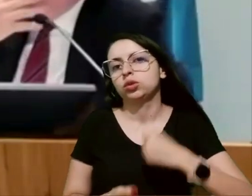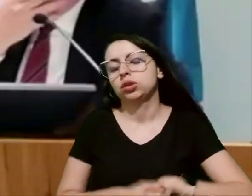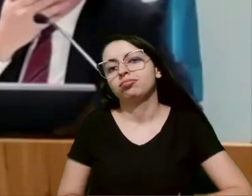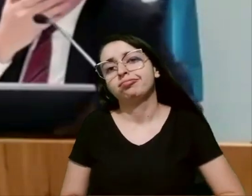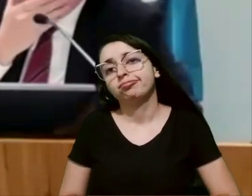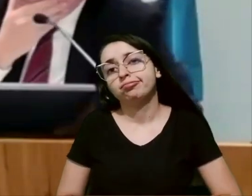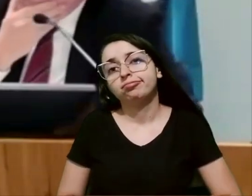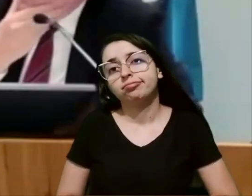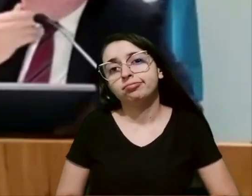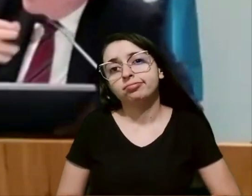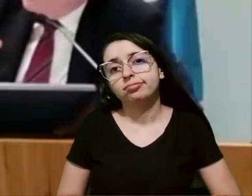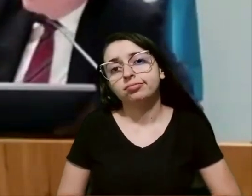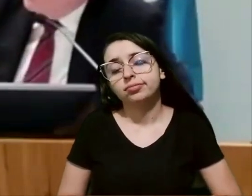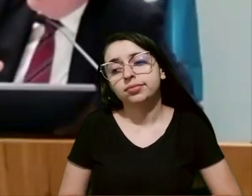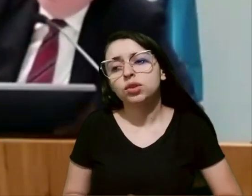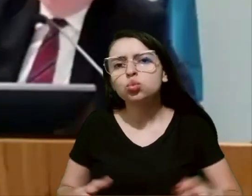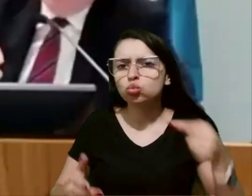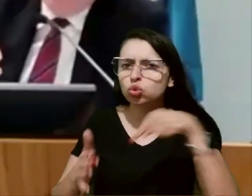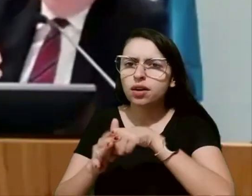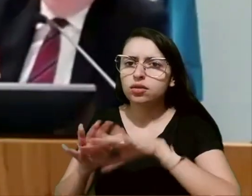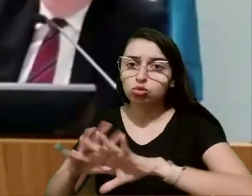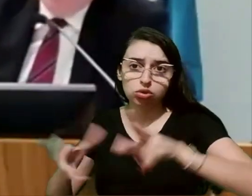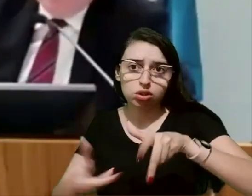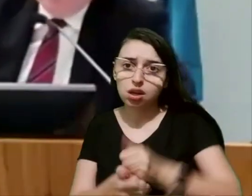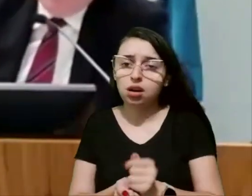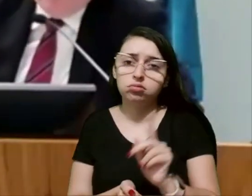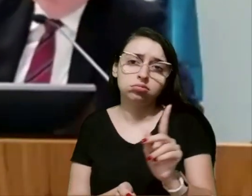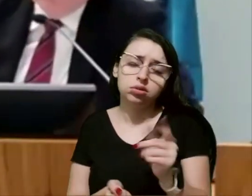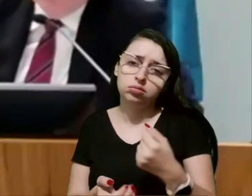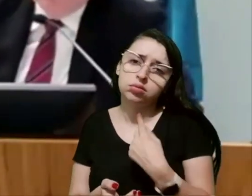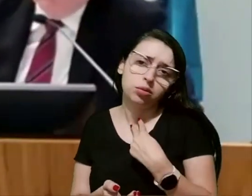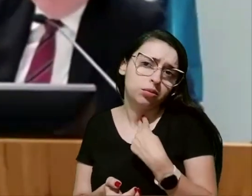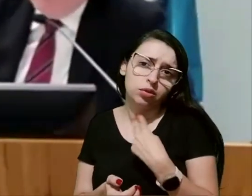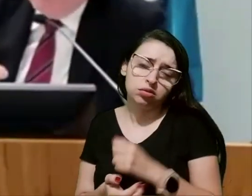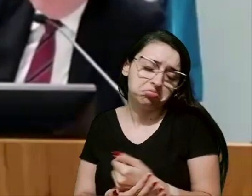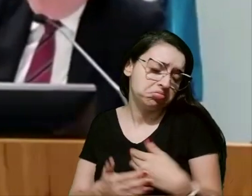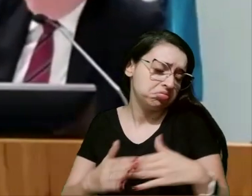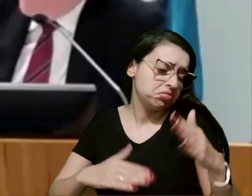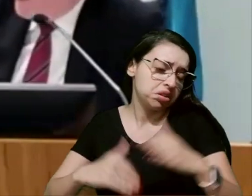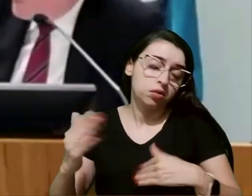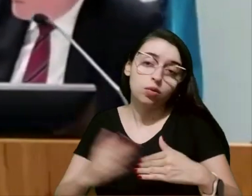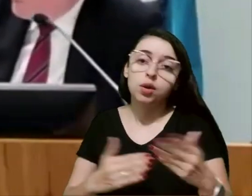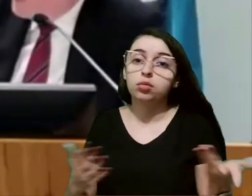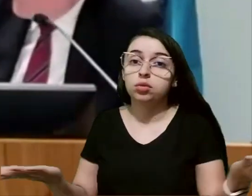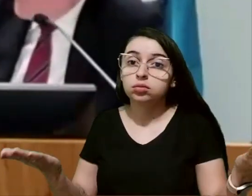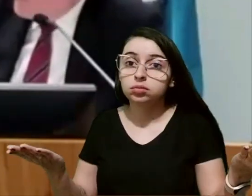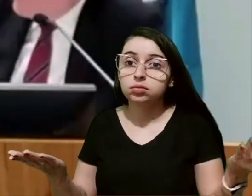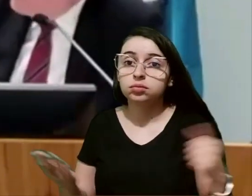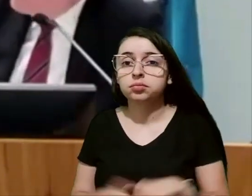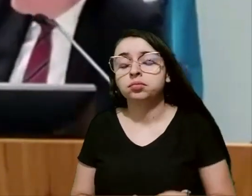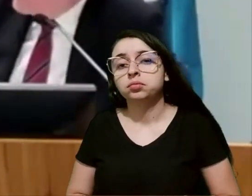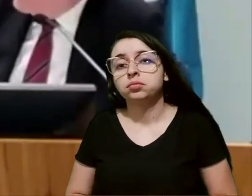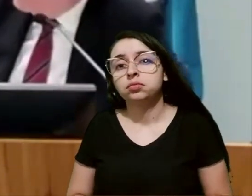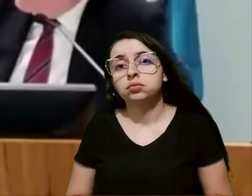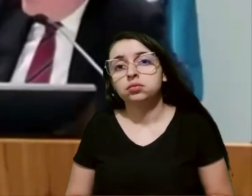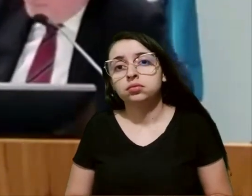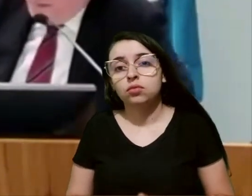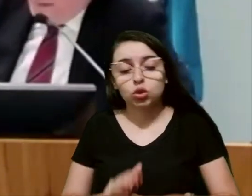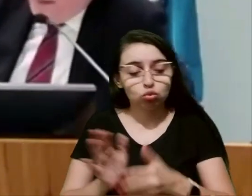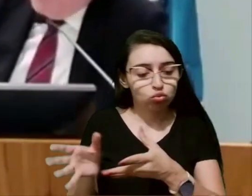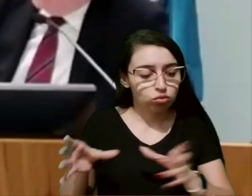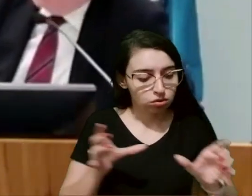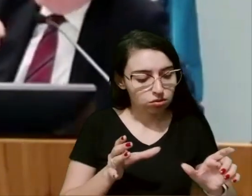banco, não se pode especializar no que é geral, porque ela serve para qualquer coisa.